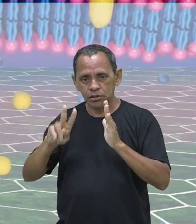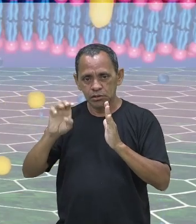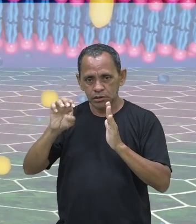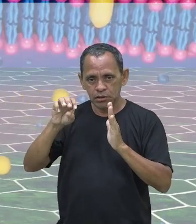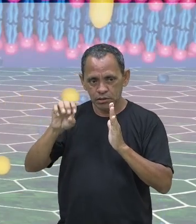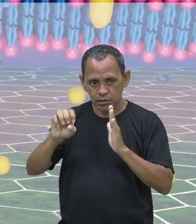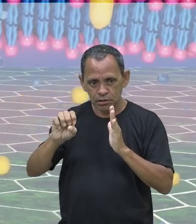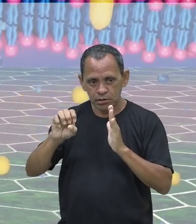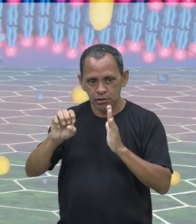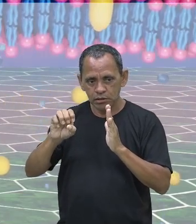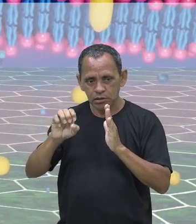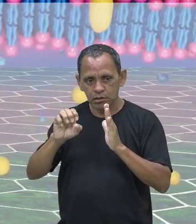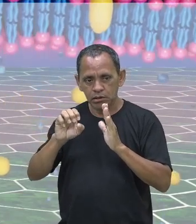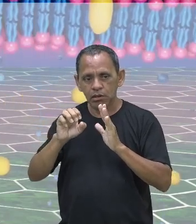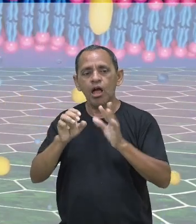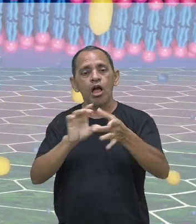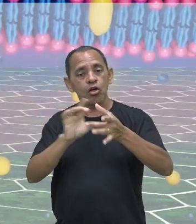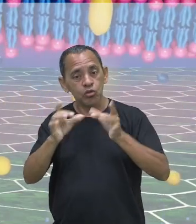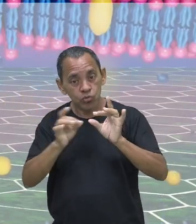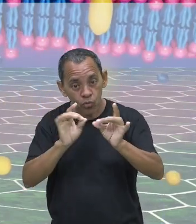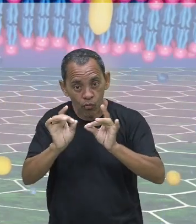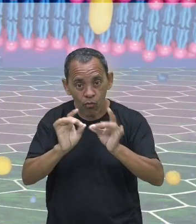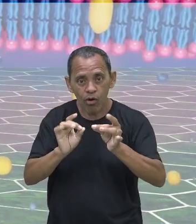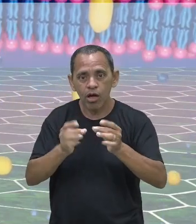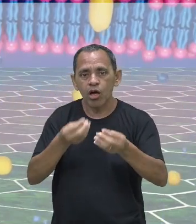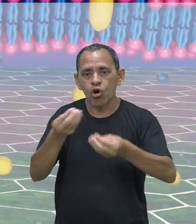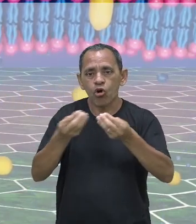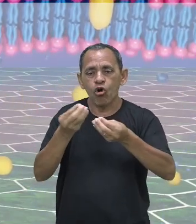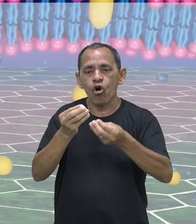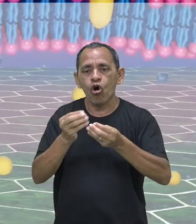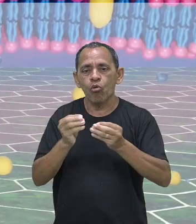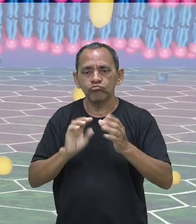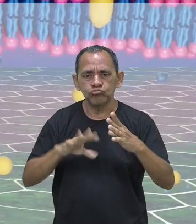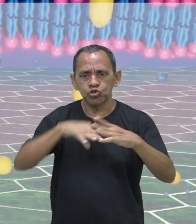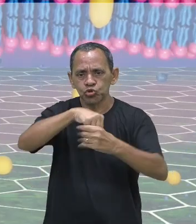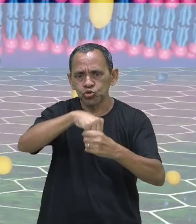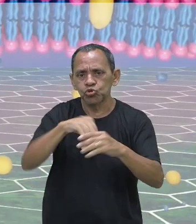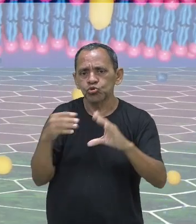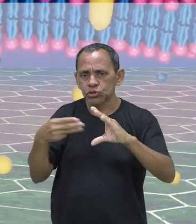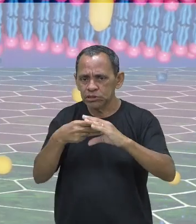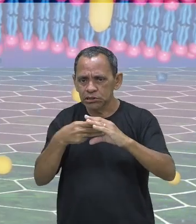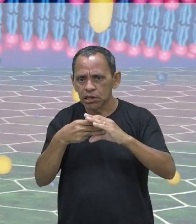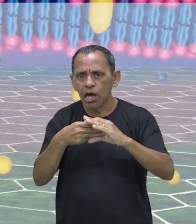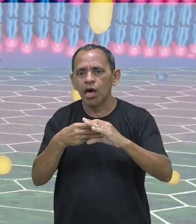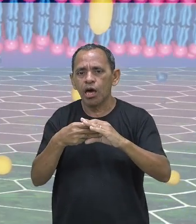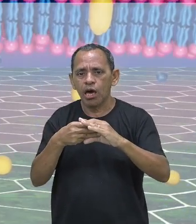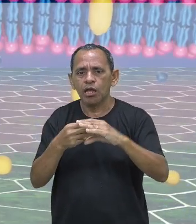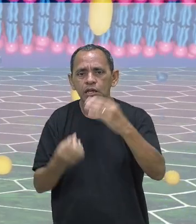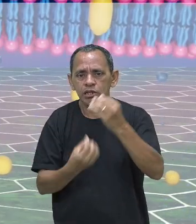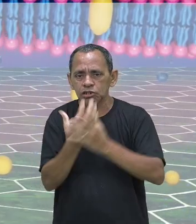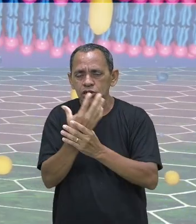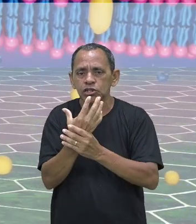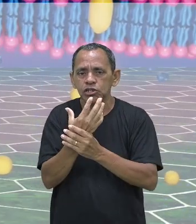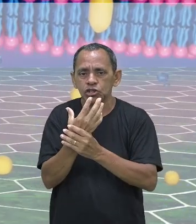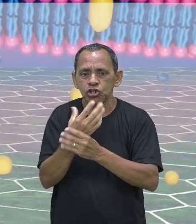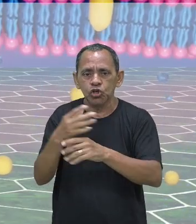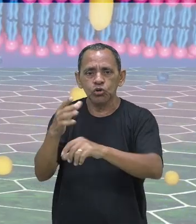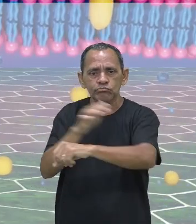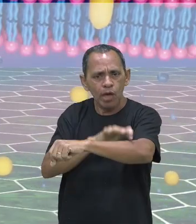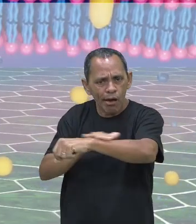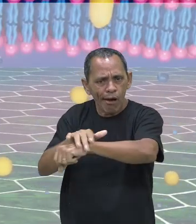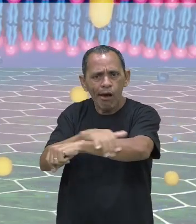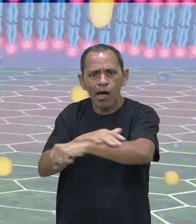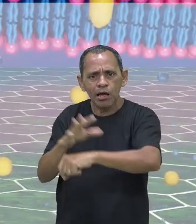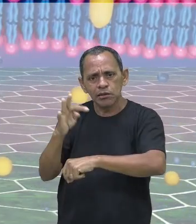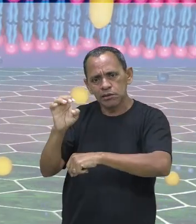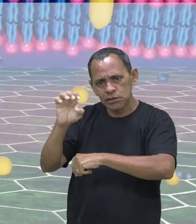eu tenho que um conjunto de células formam tecidos, um conjunto de tecidos formam órgãos, um conjunto de